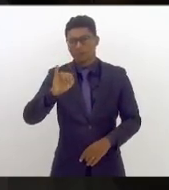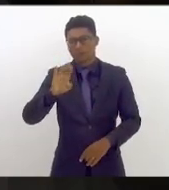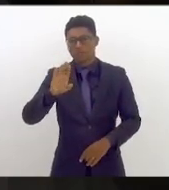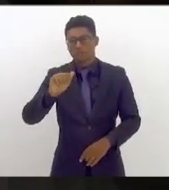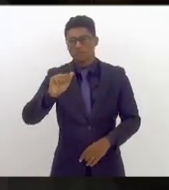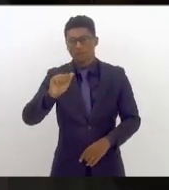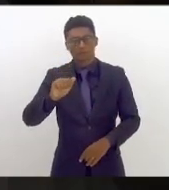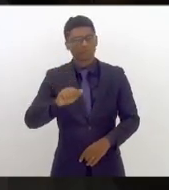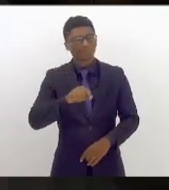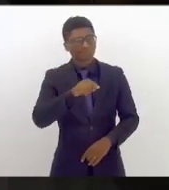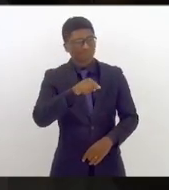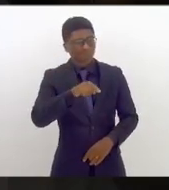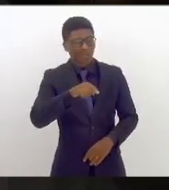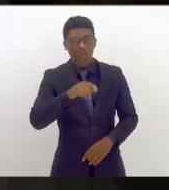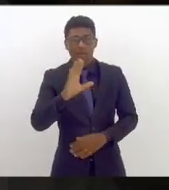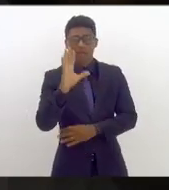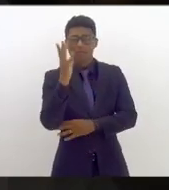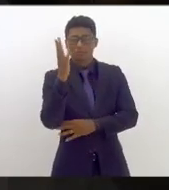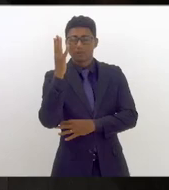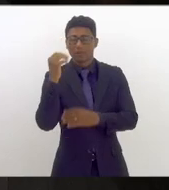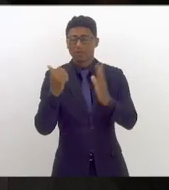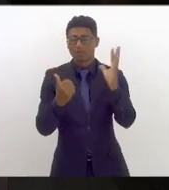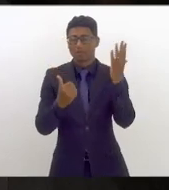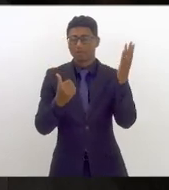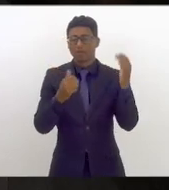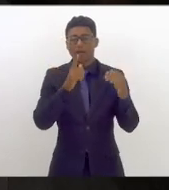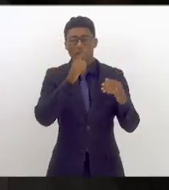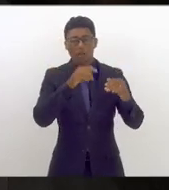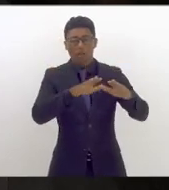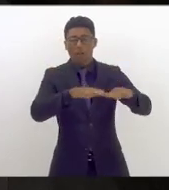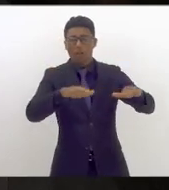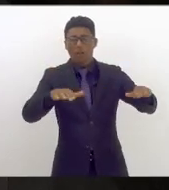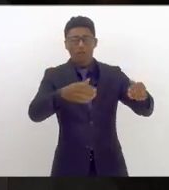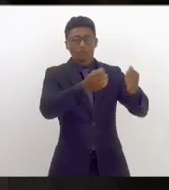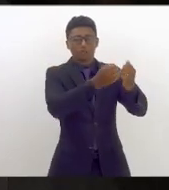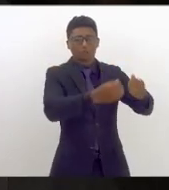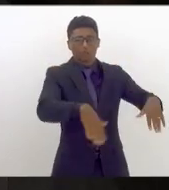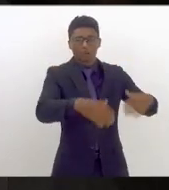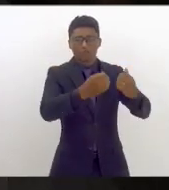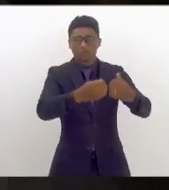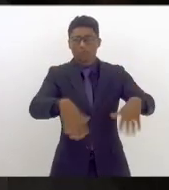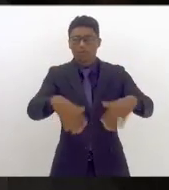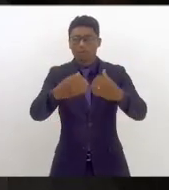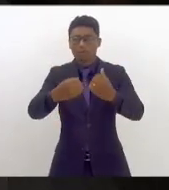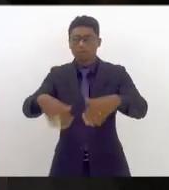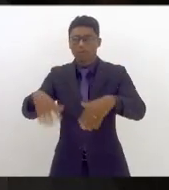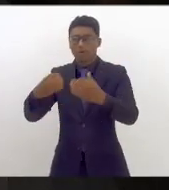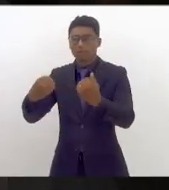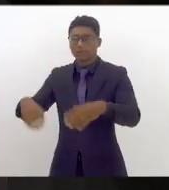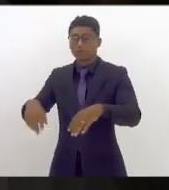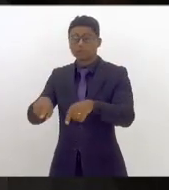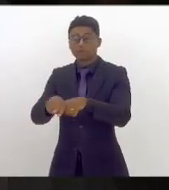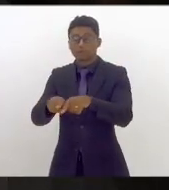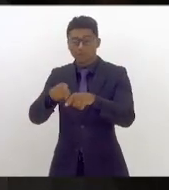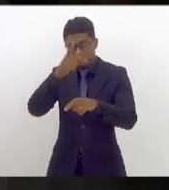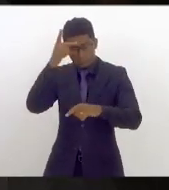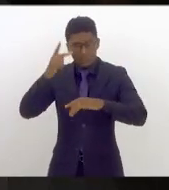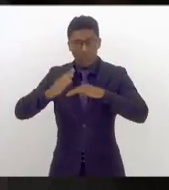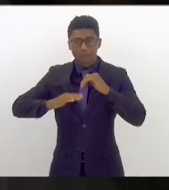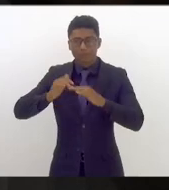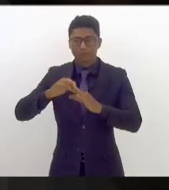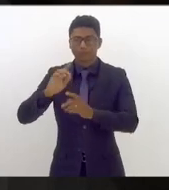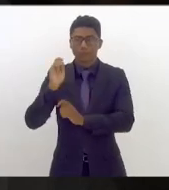graves prejuízos ambientais para a Baía de Sepetiba, em relação aos pescadores, em relação